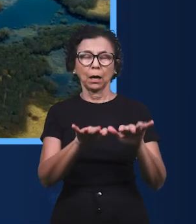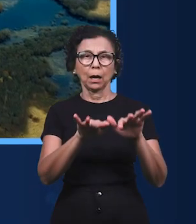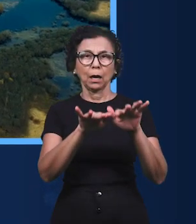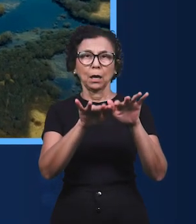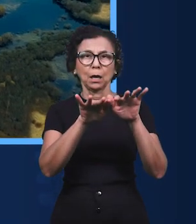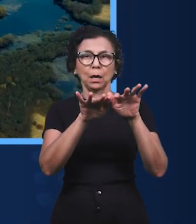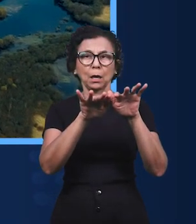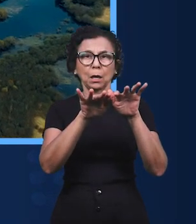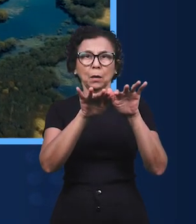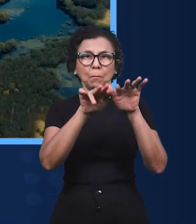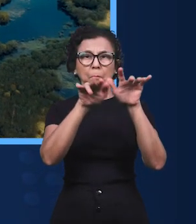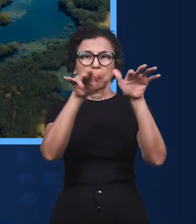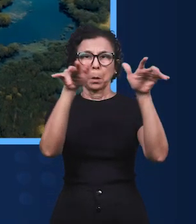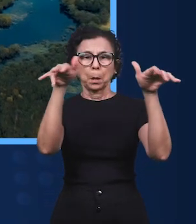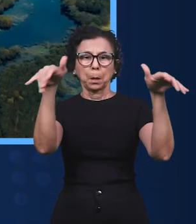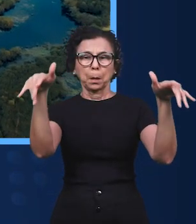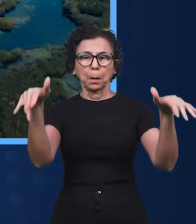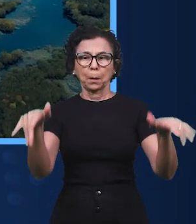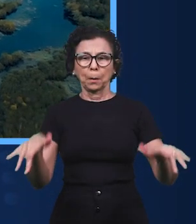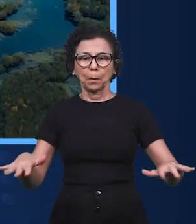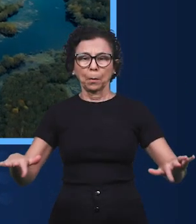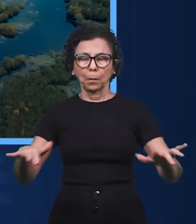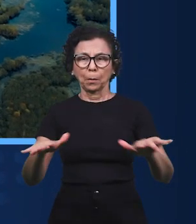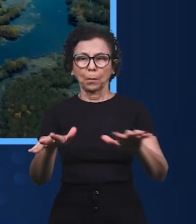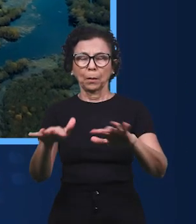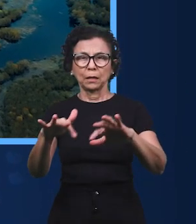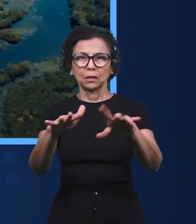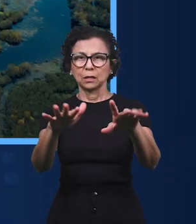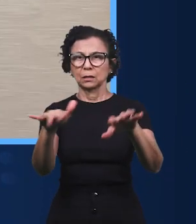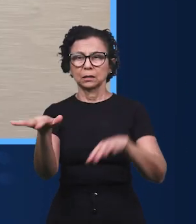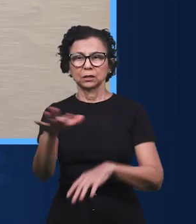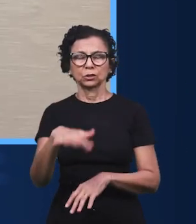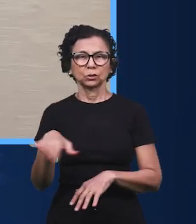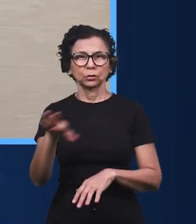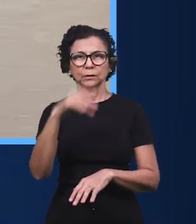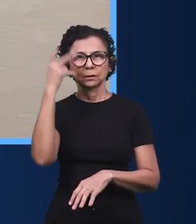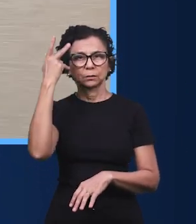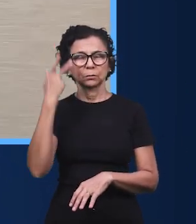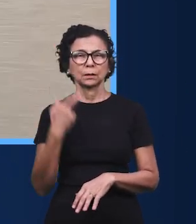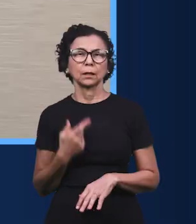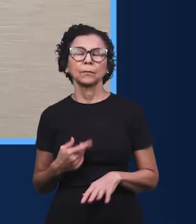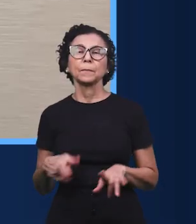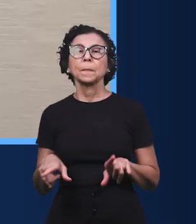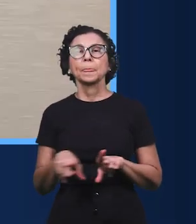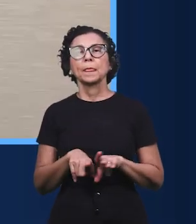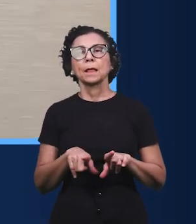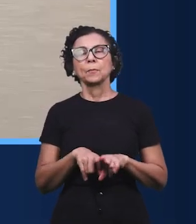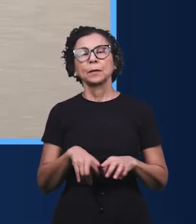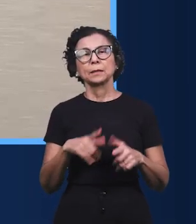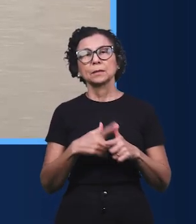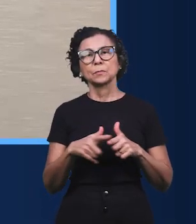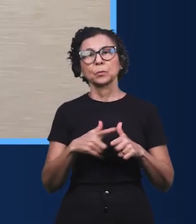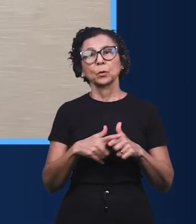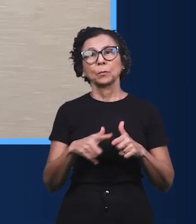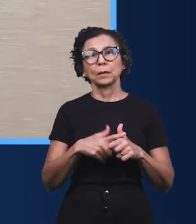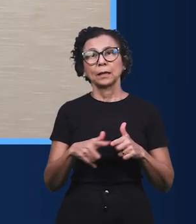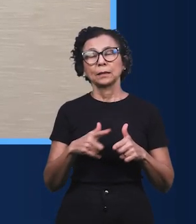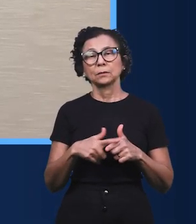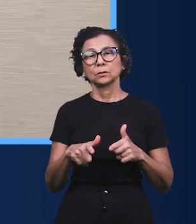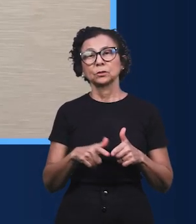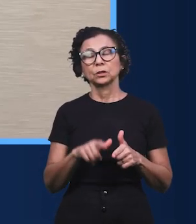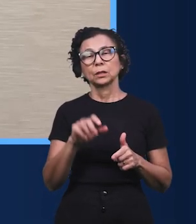atingindo regiões ali próximas a ele, que são regiões naturais. E existe também os problemas das enchentes que